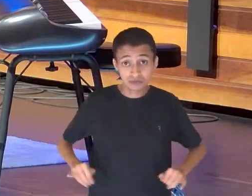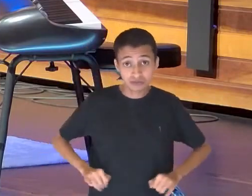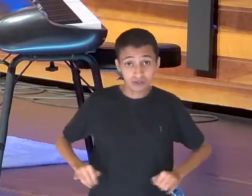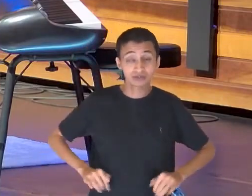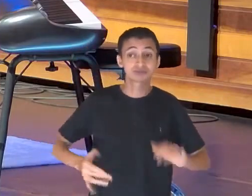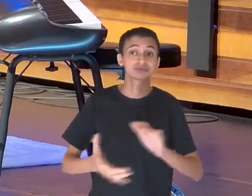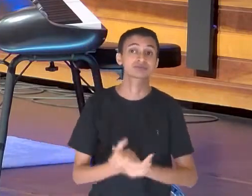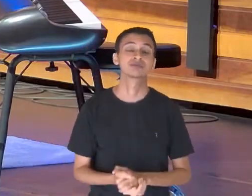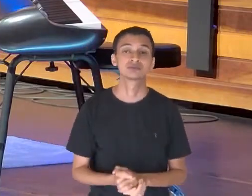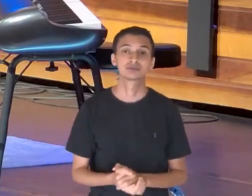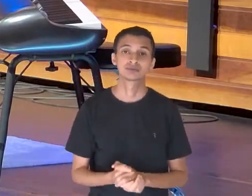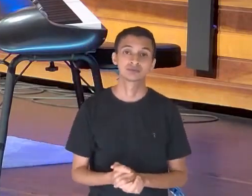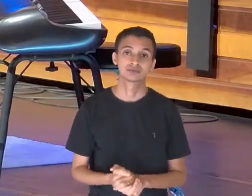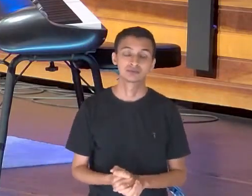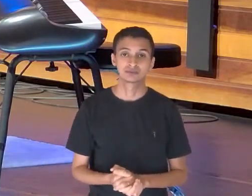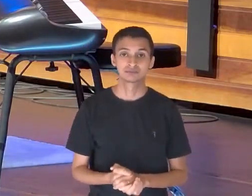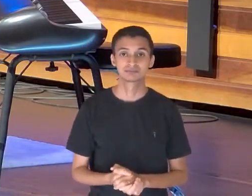pastor.